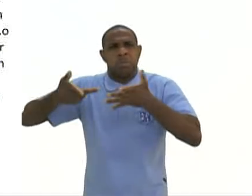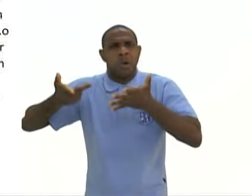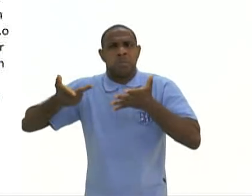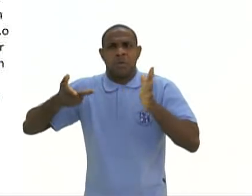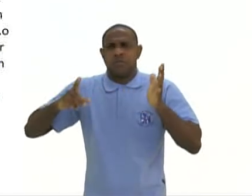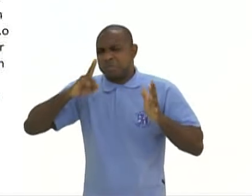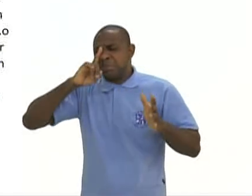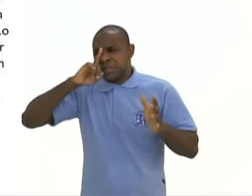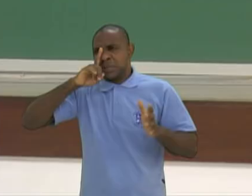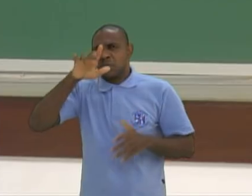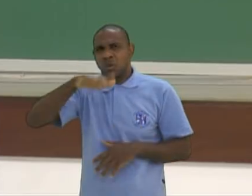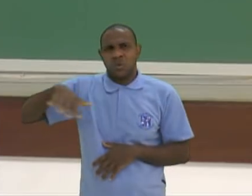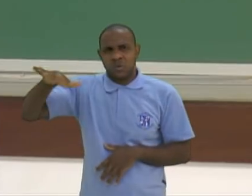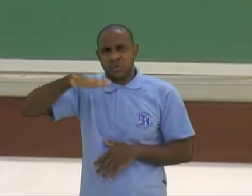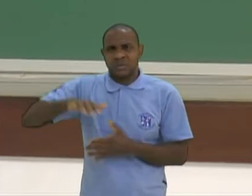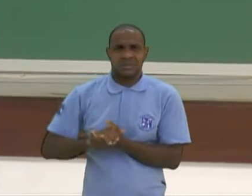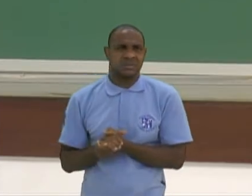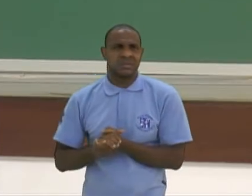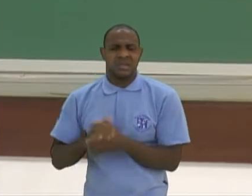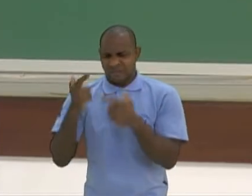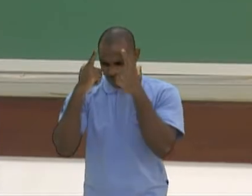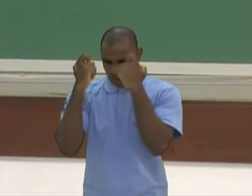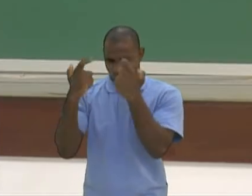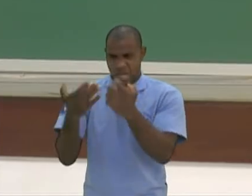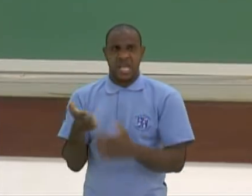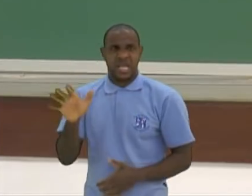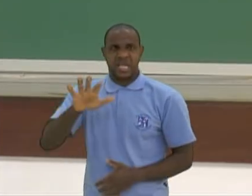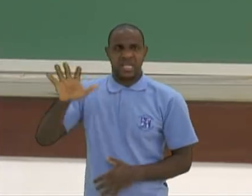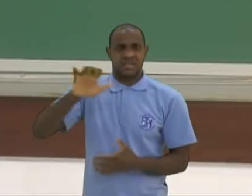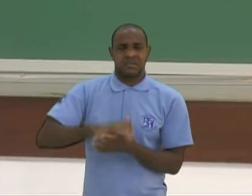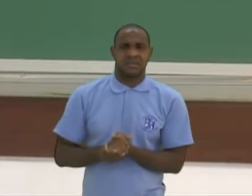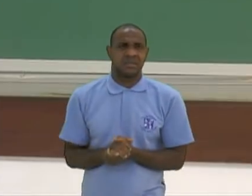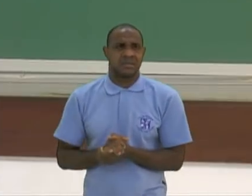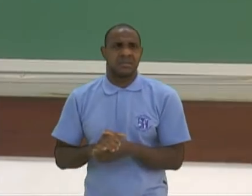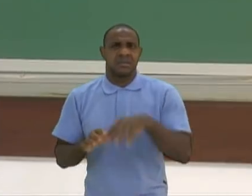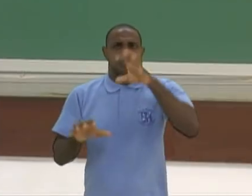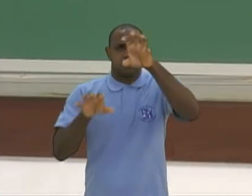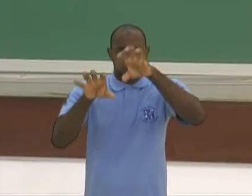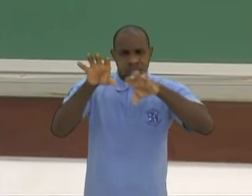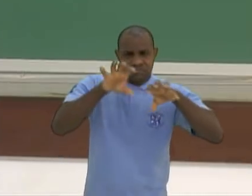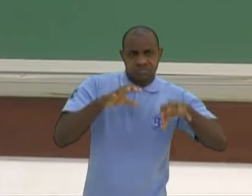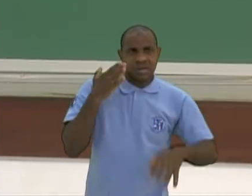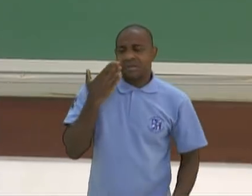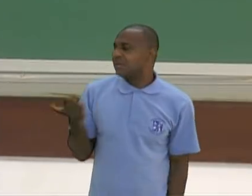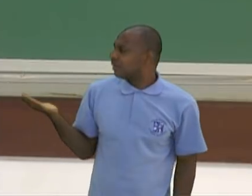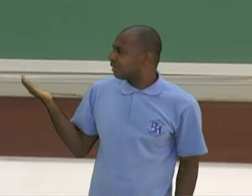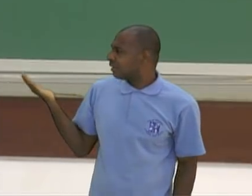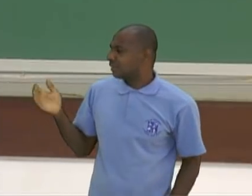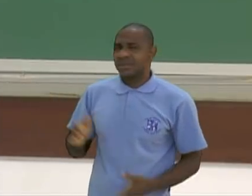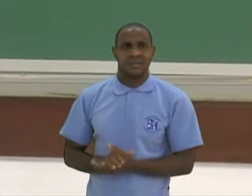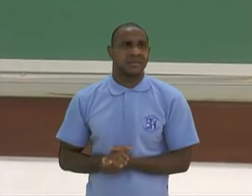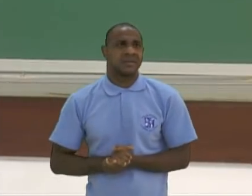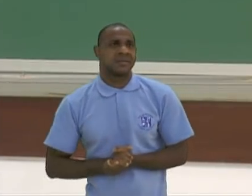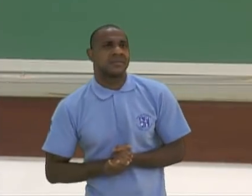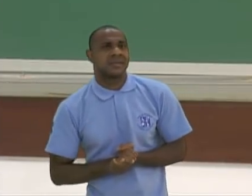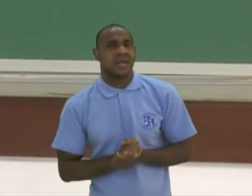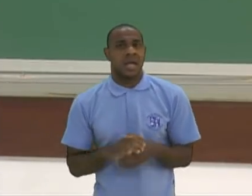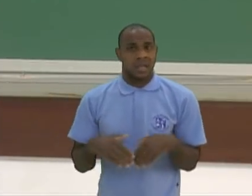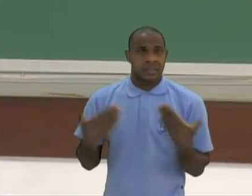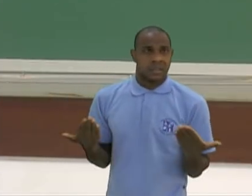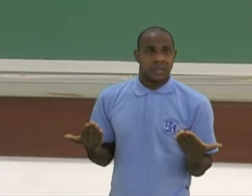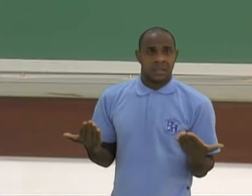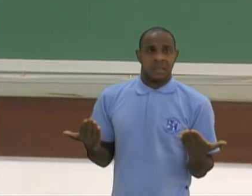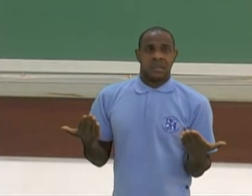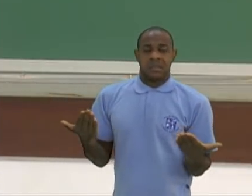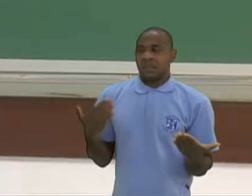os hunos também eram. São os godos? Os visigodos? Os burgúndios? Os quéronos? Os batavos? Os anglo?